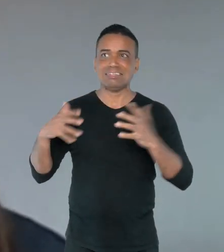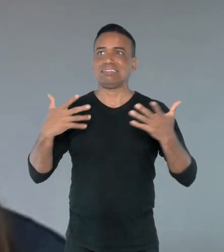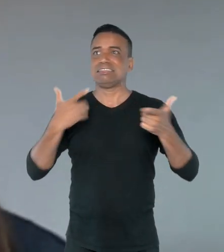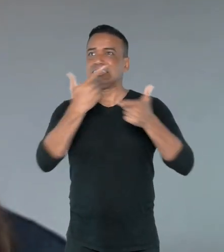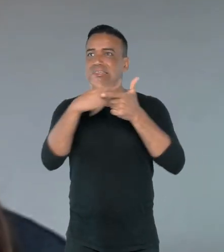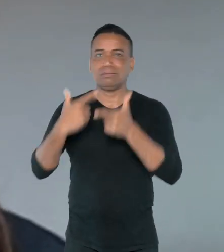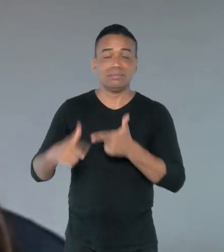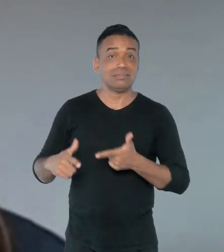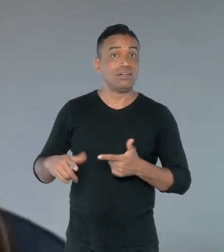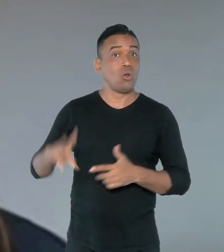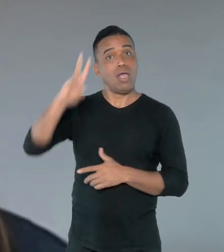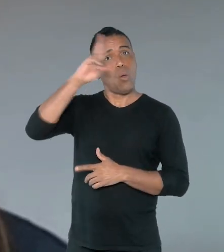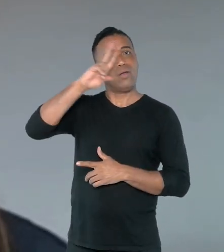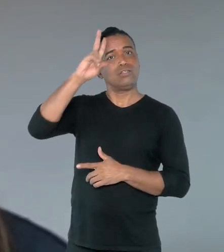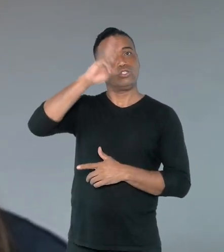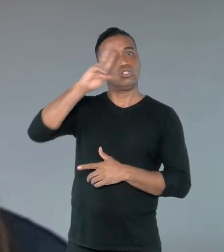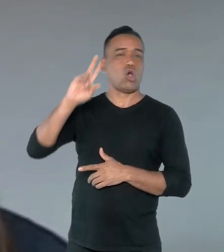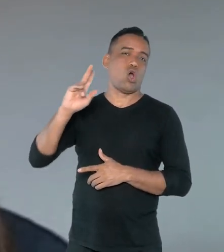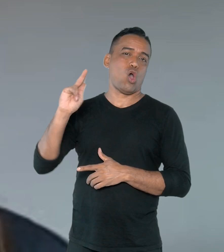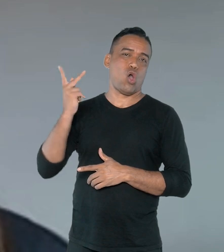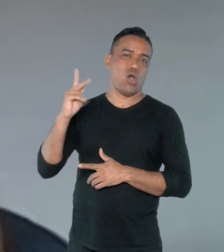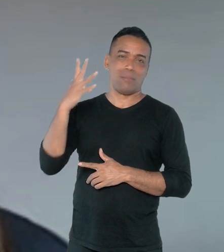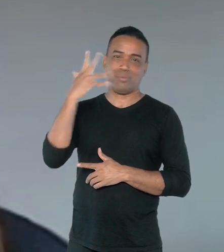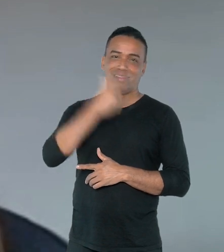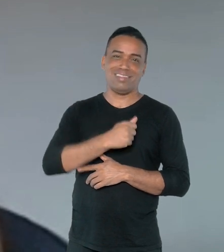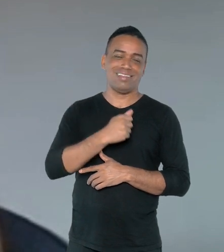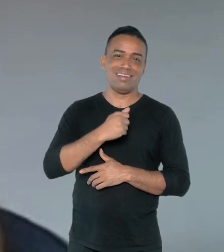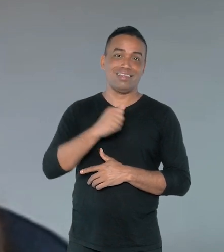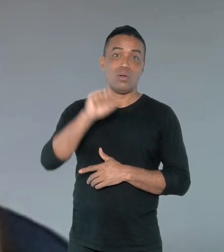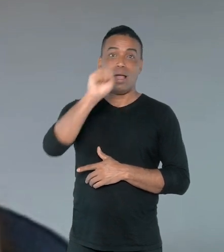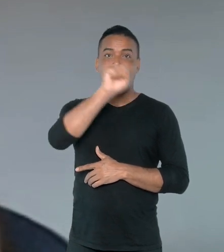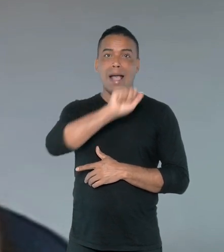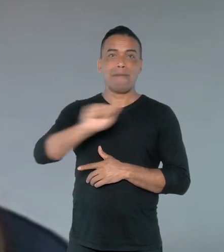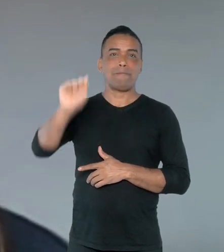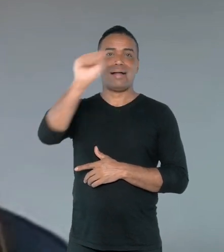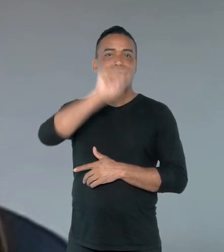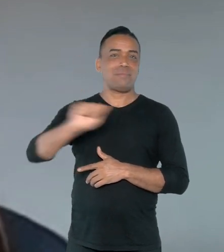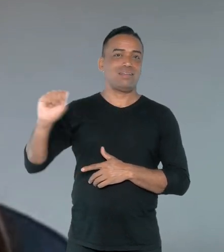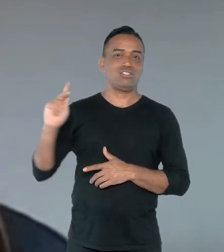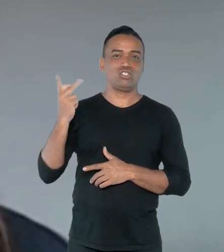é uma história bonita, né? O apagamento que a gente viveu